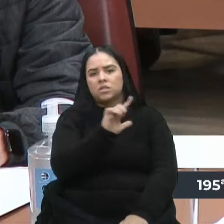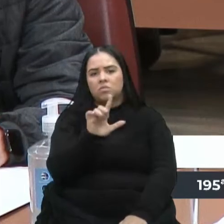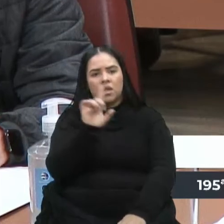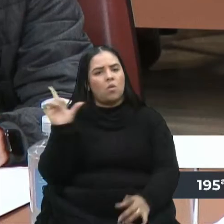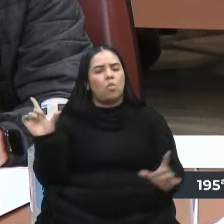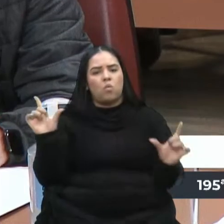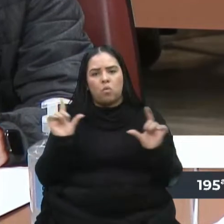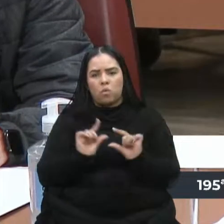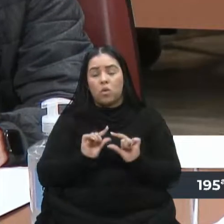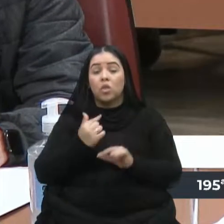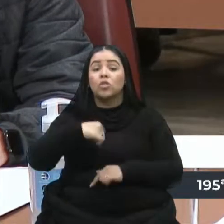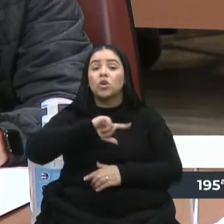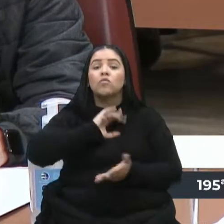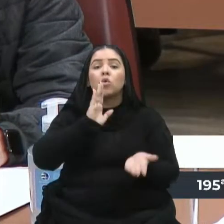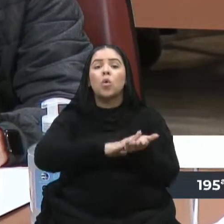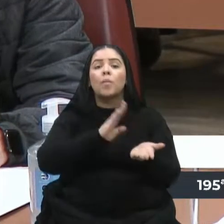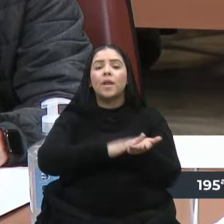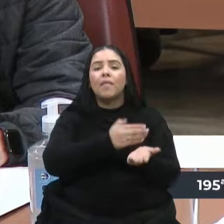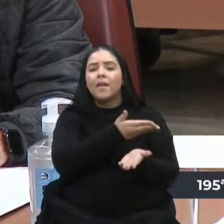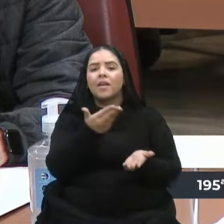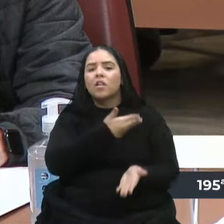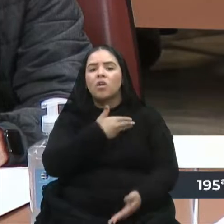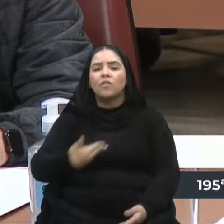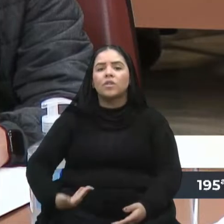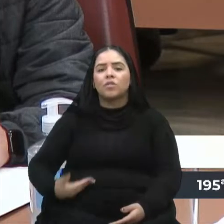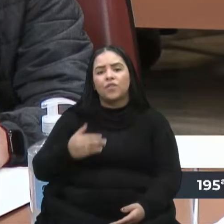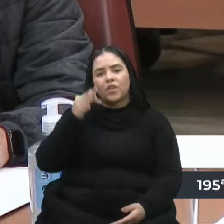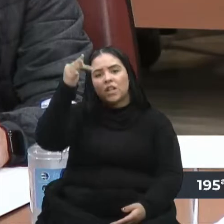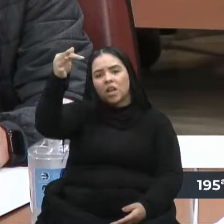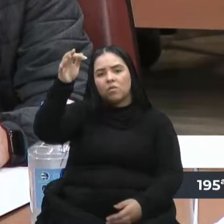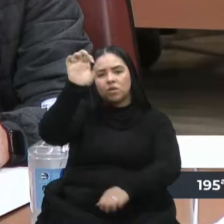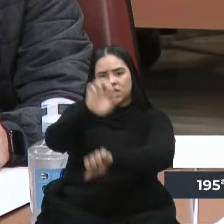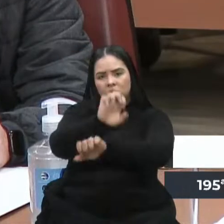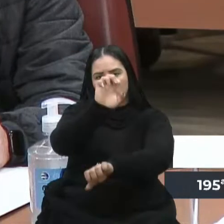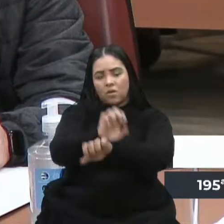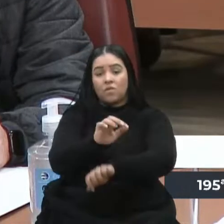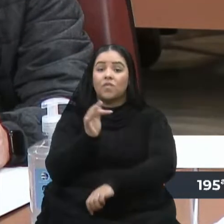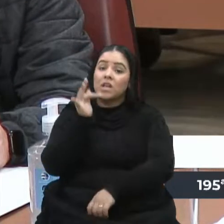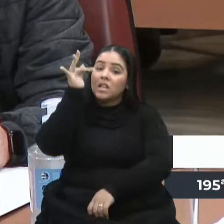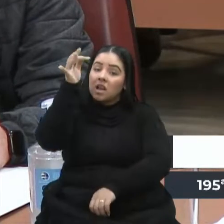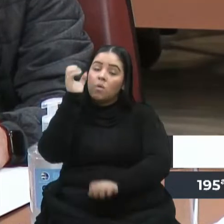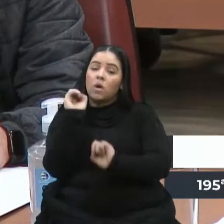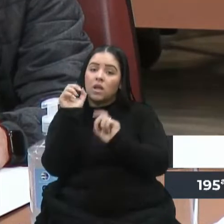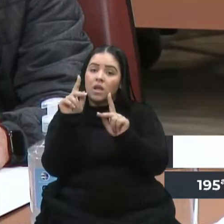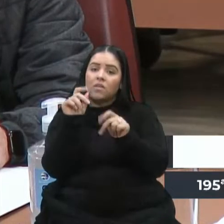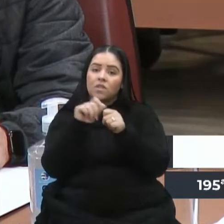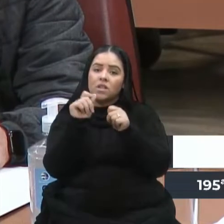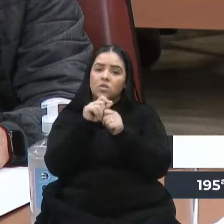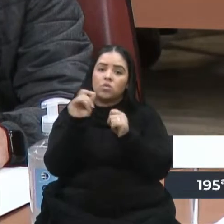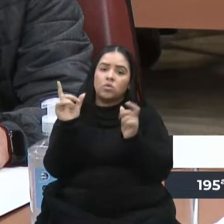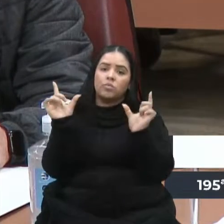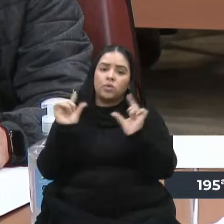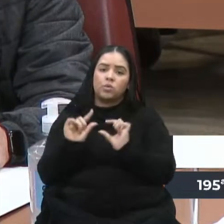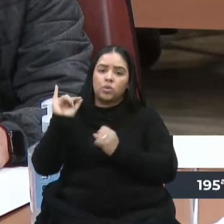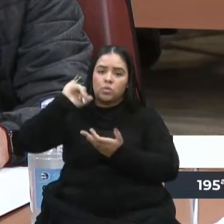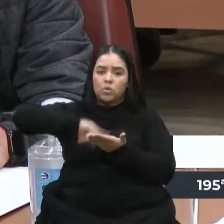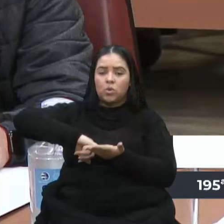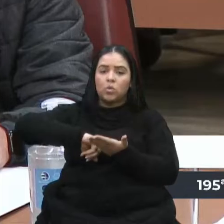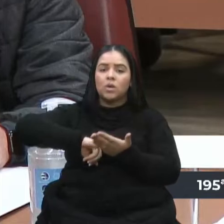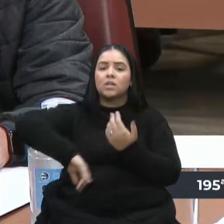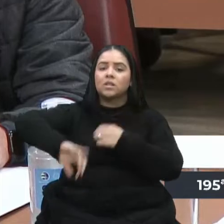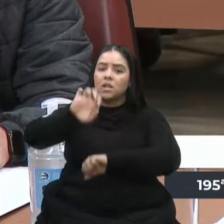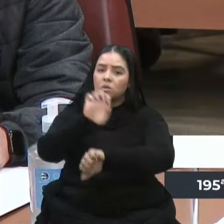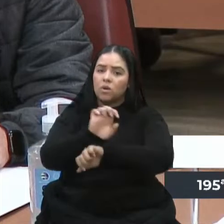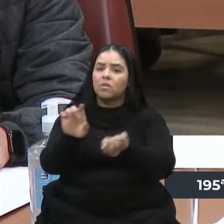Vamos cobrar, vereador, dos nossos governadores, tanto o federal quanto o estadual. O federal está fazendo sua parte, redução de impostos. E o estadual tem que